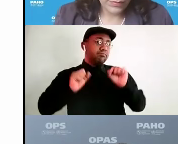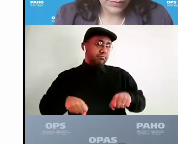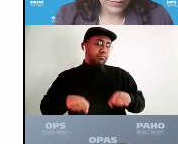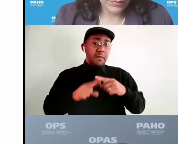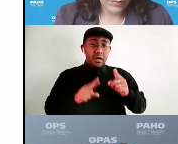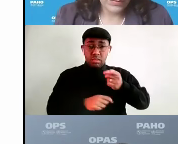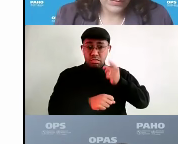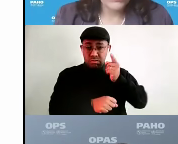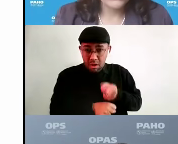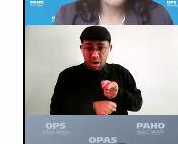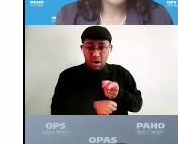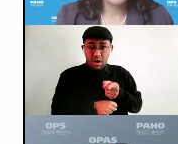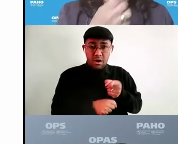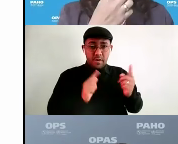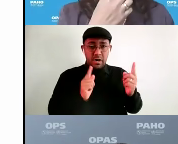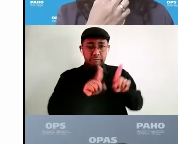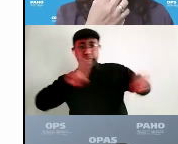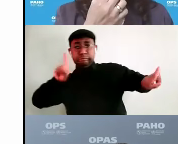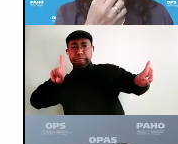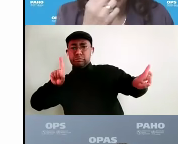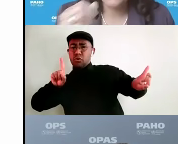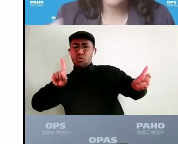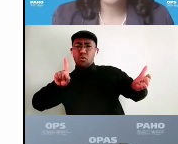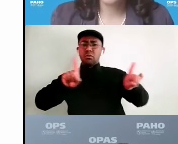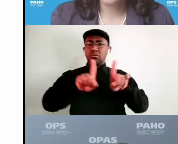são medidas que se podem levar em conta.